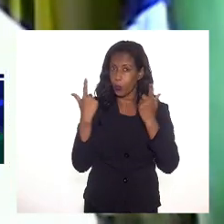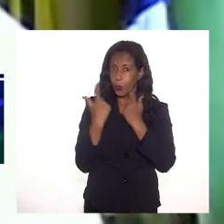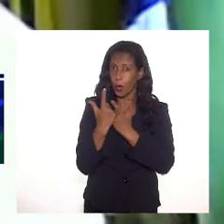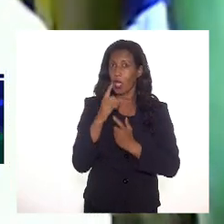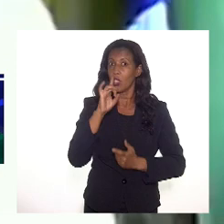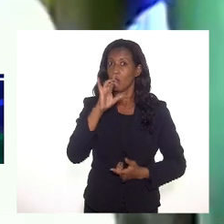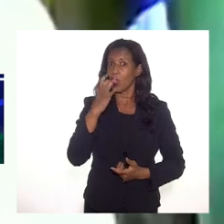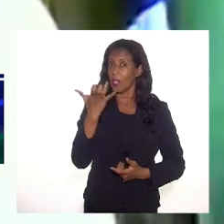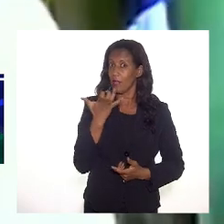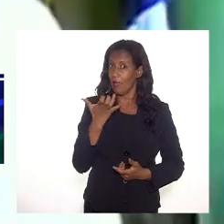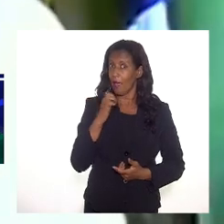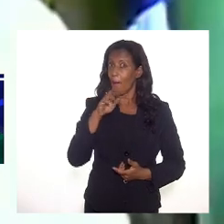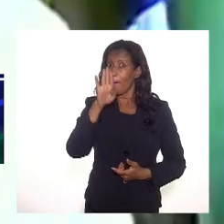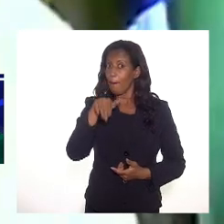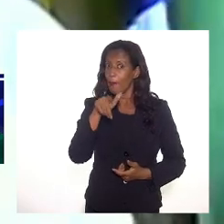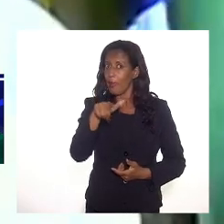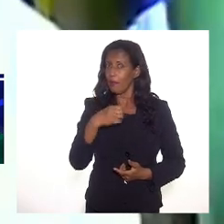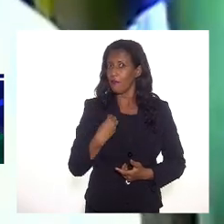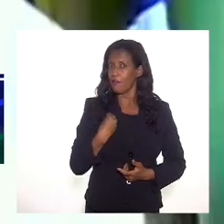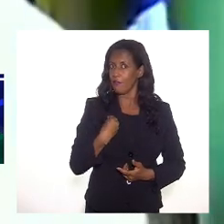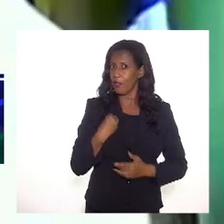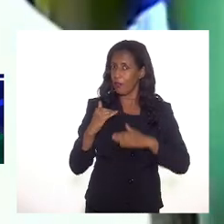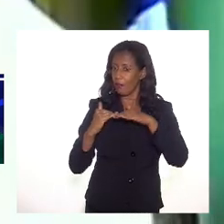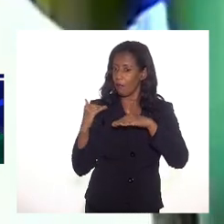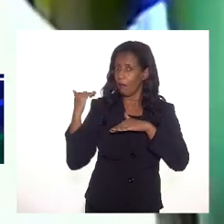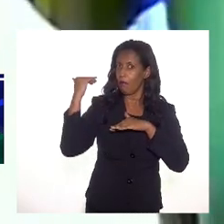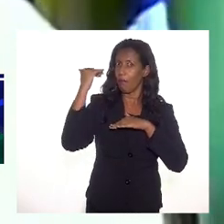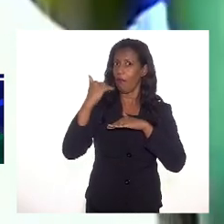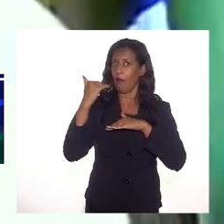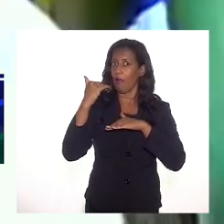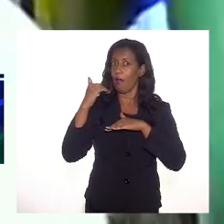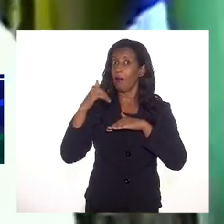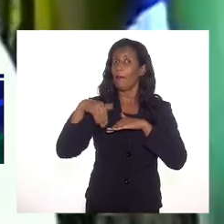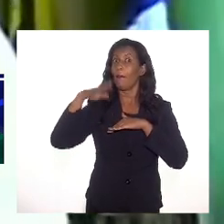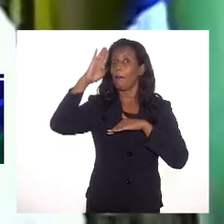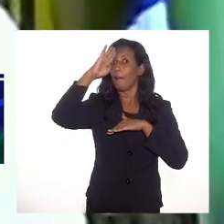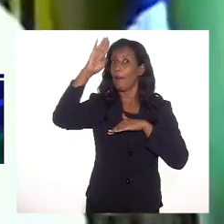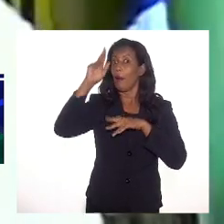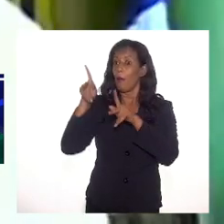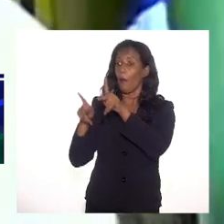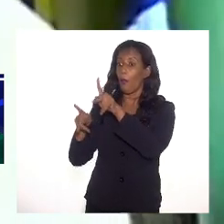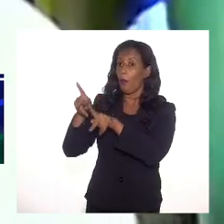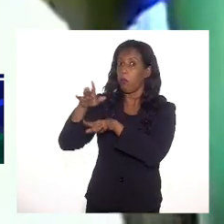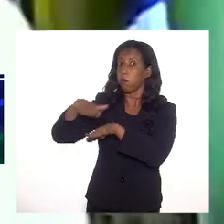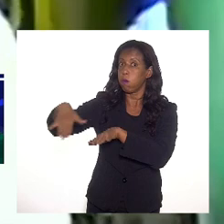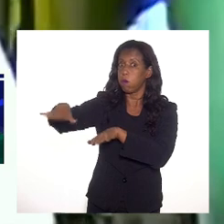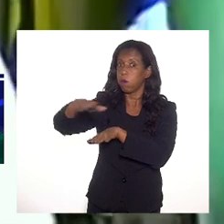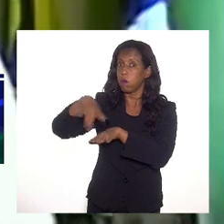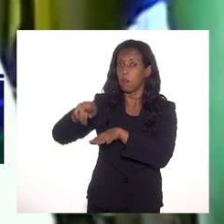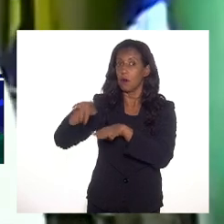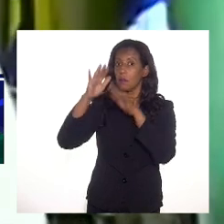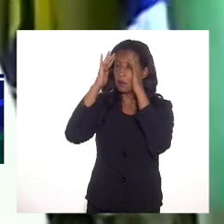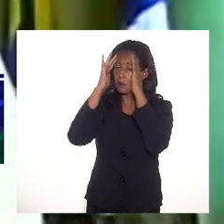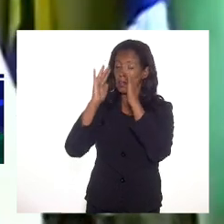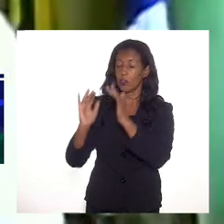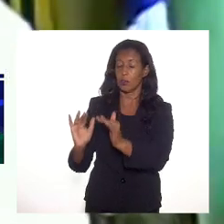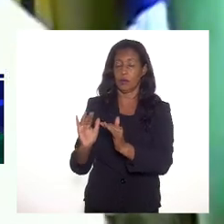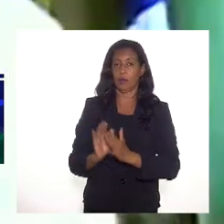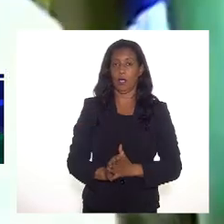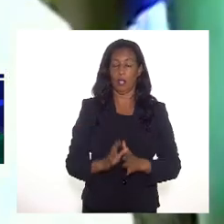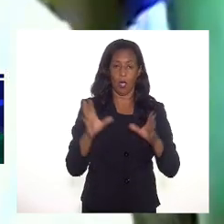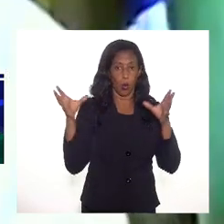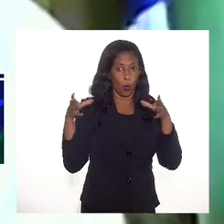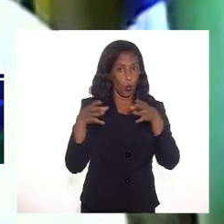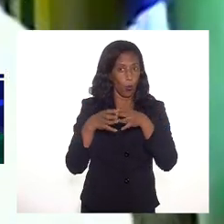bem dele, mas sobretudo da população. A população tem que ser respeitada, a